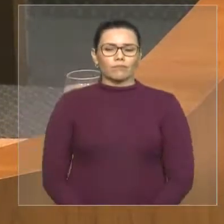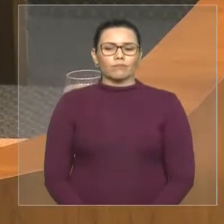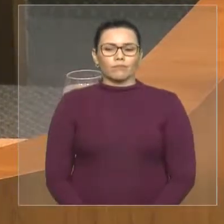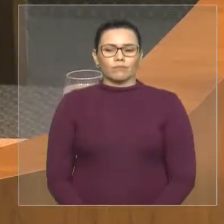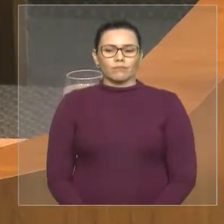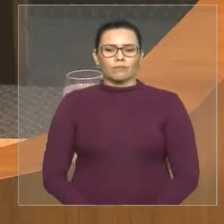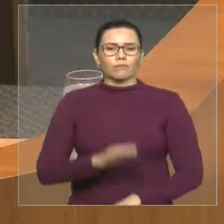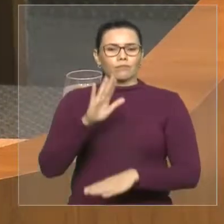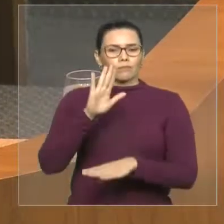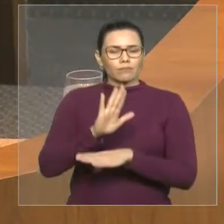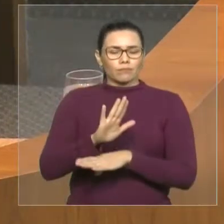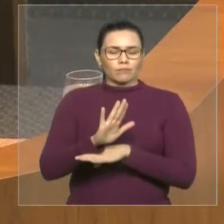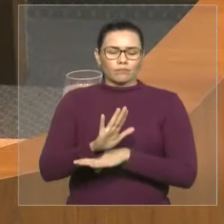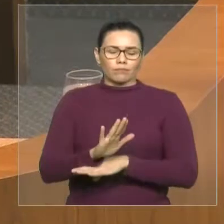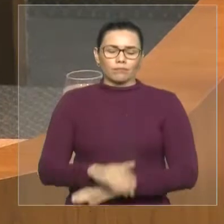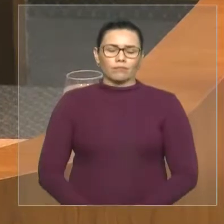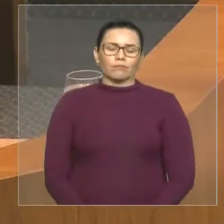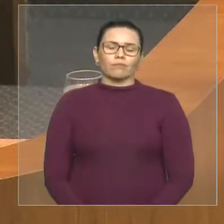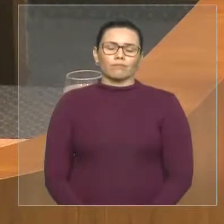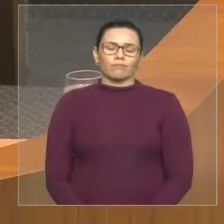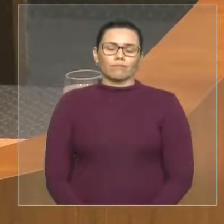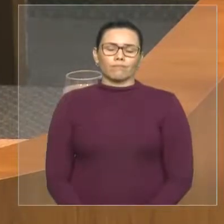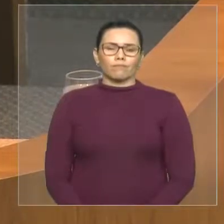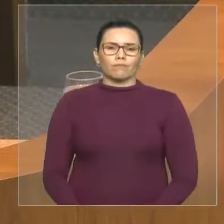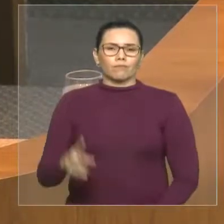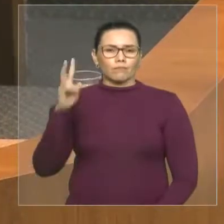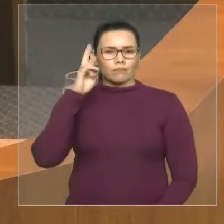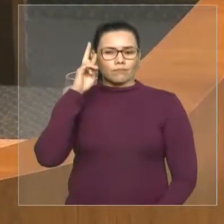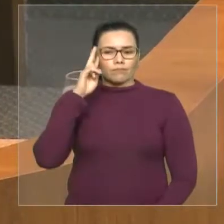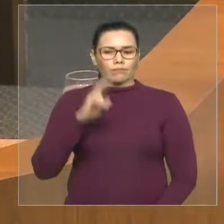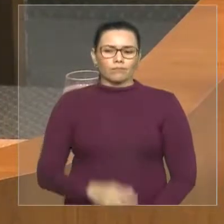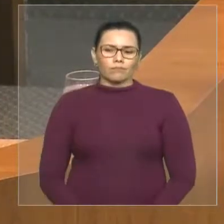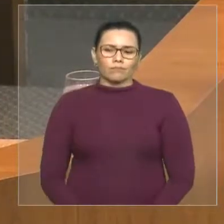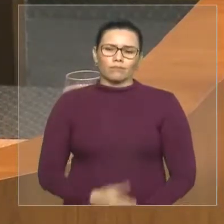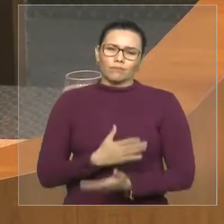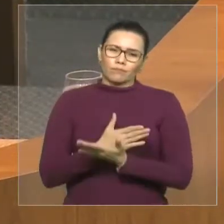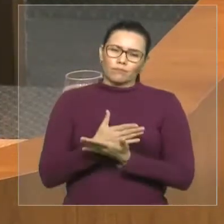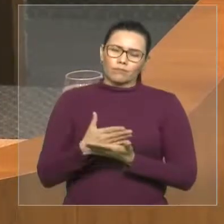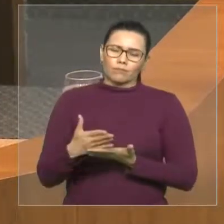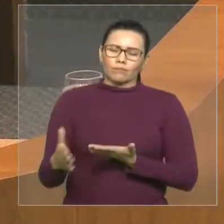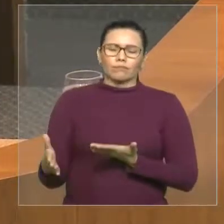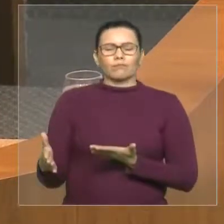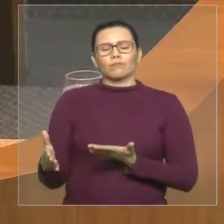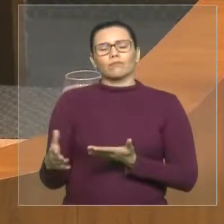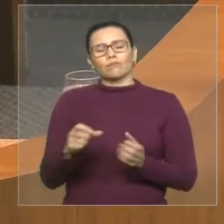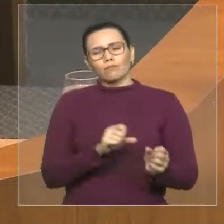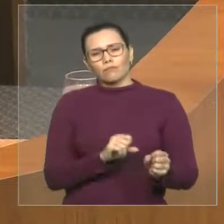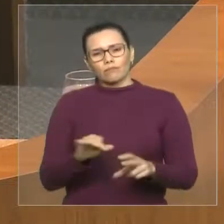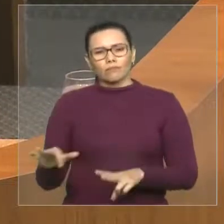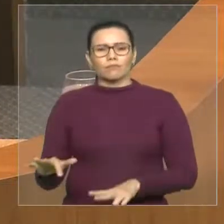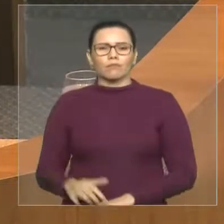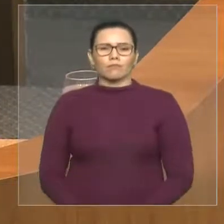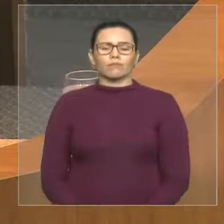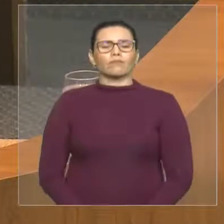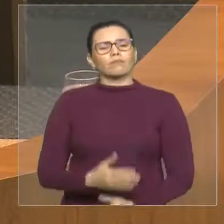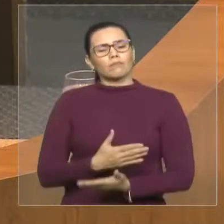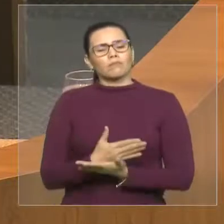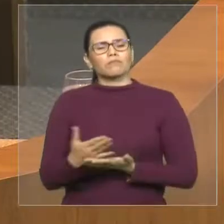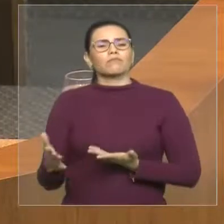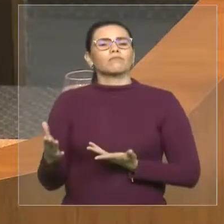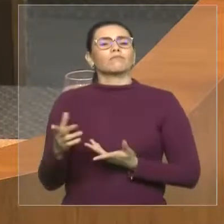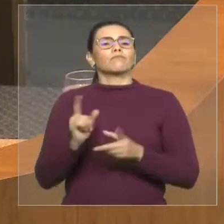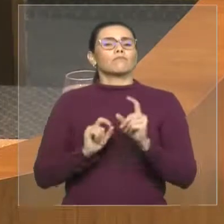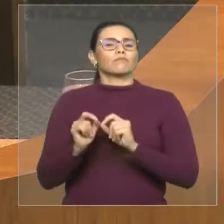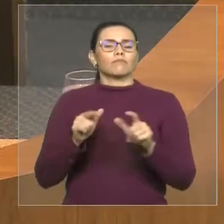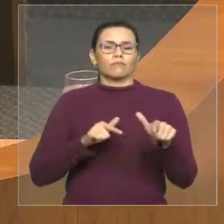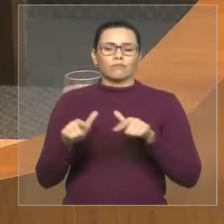tarde de segunda-feira, mais uma semana se inicia de muito trabalho, muita luta, para